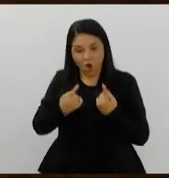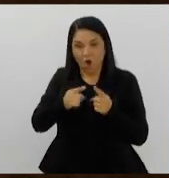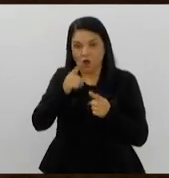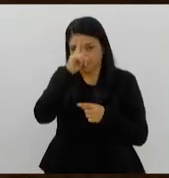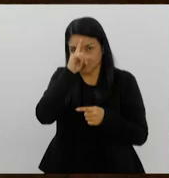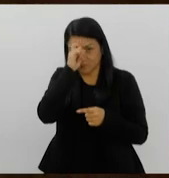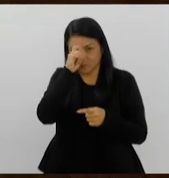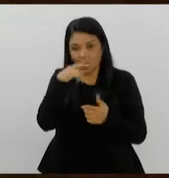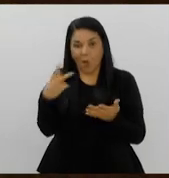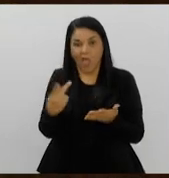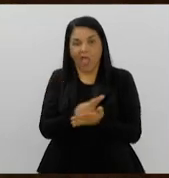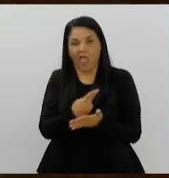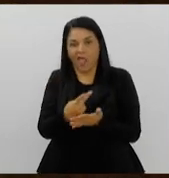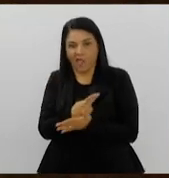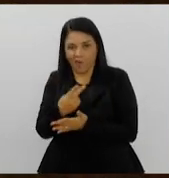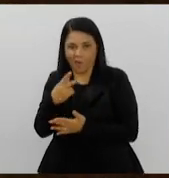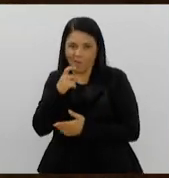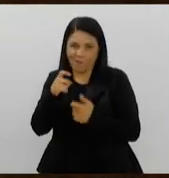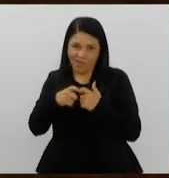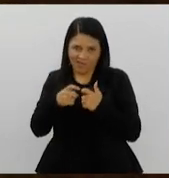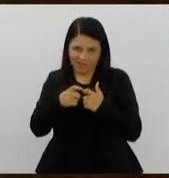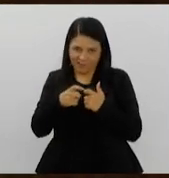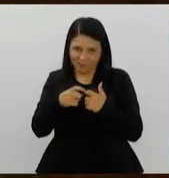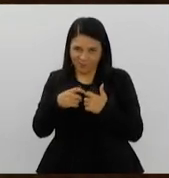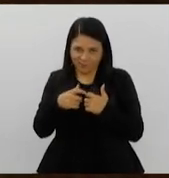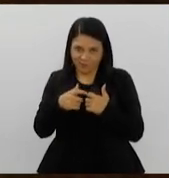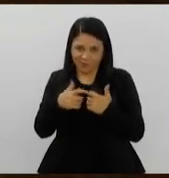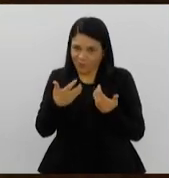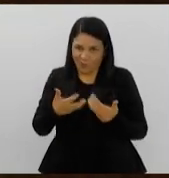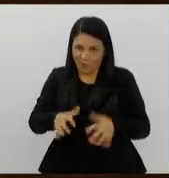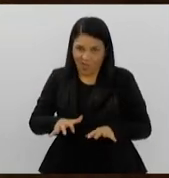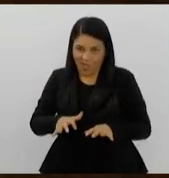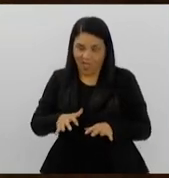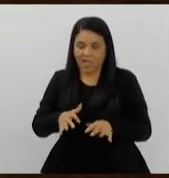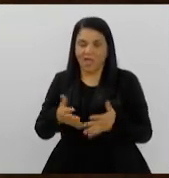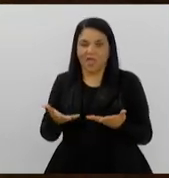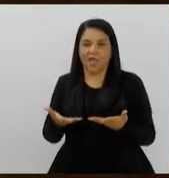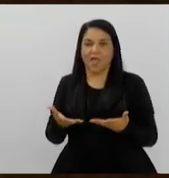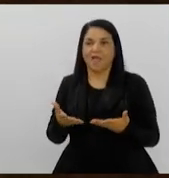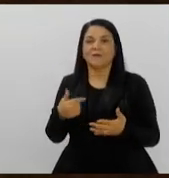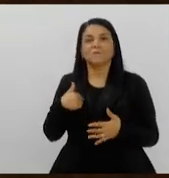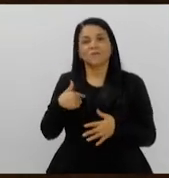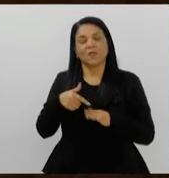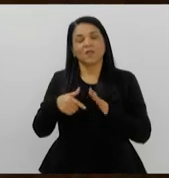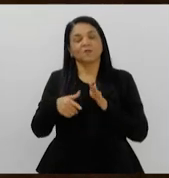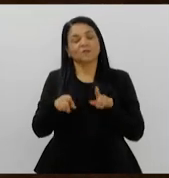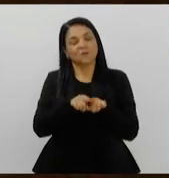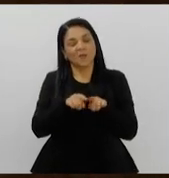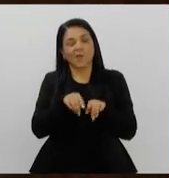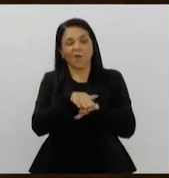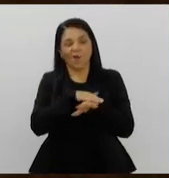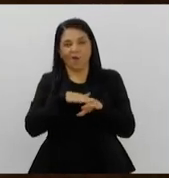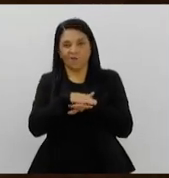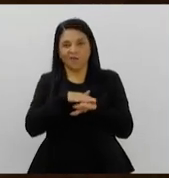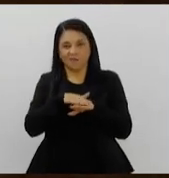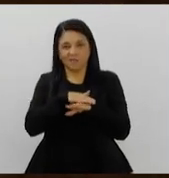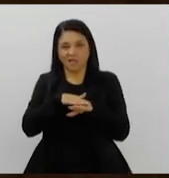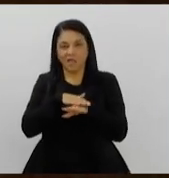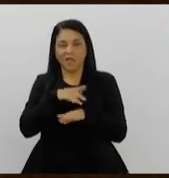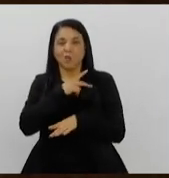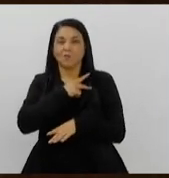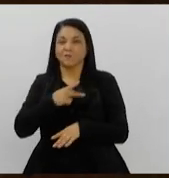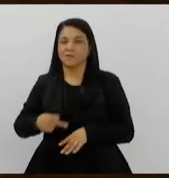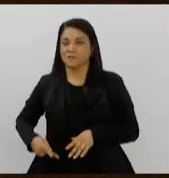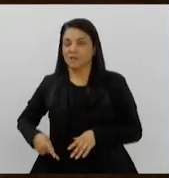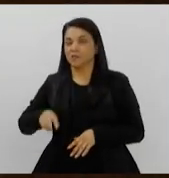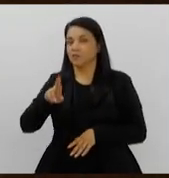erros médicos. Inclusive, eu até conversei com Vossa Excelência, também com o presidente